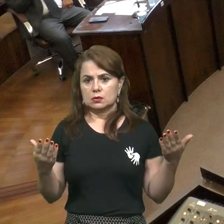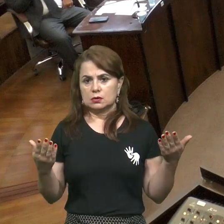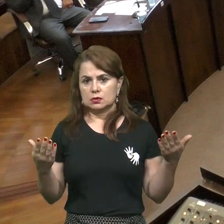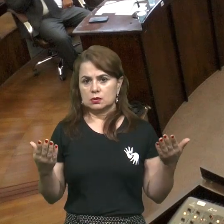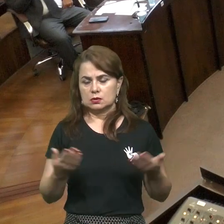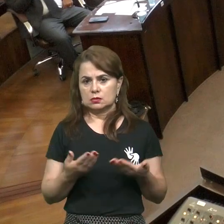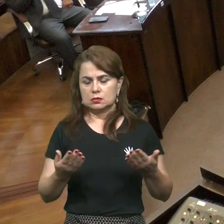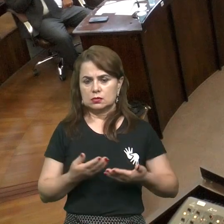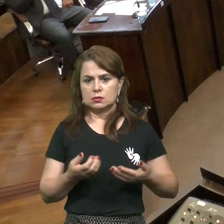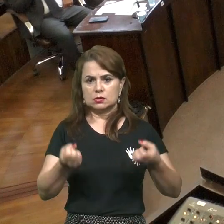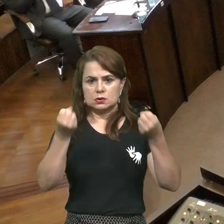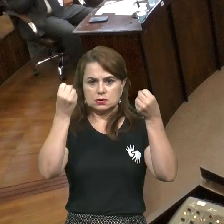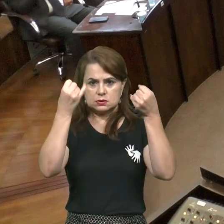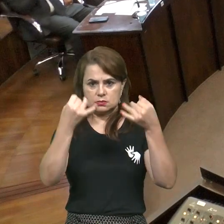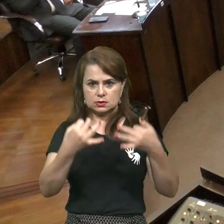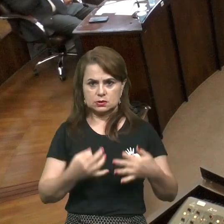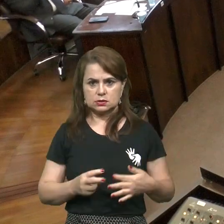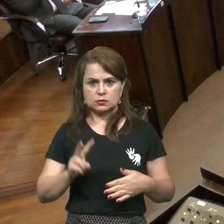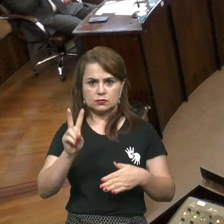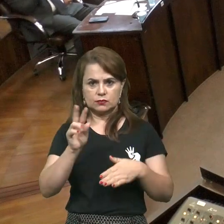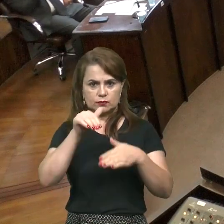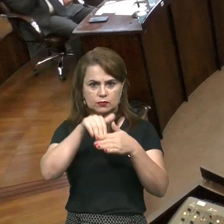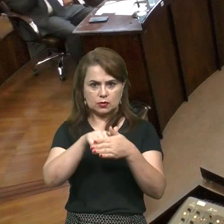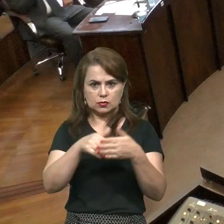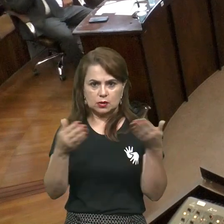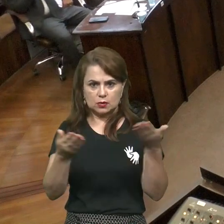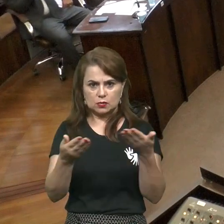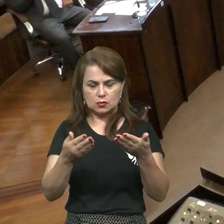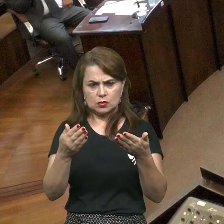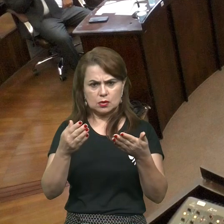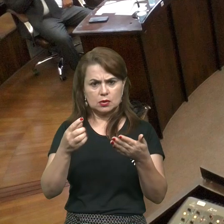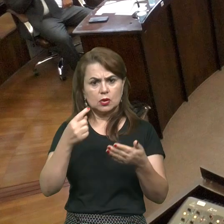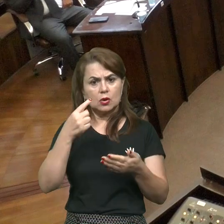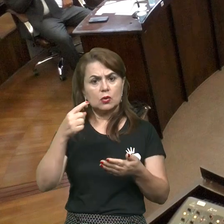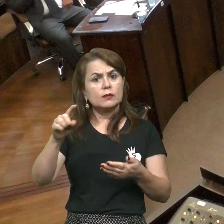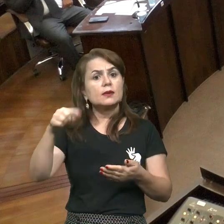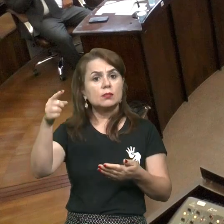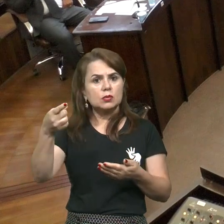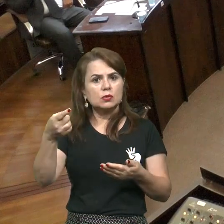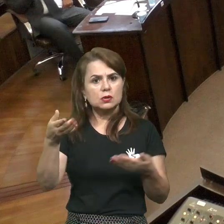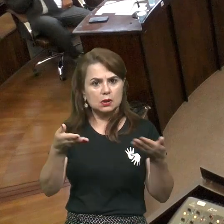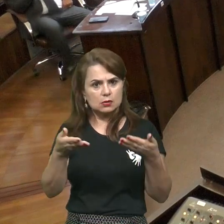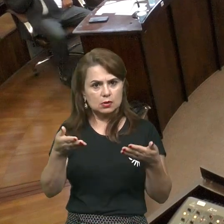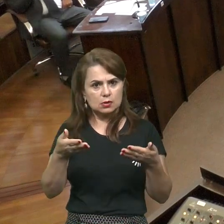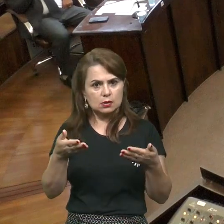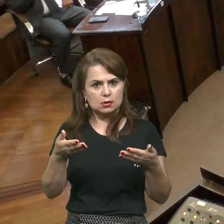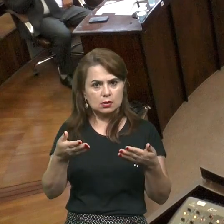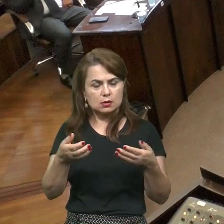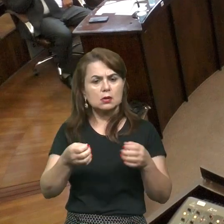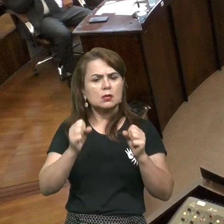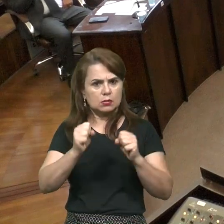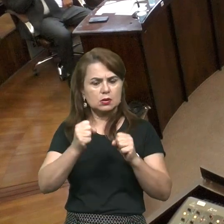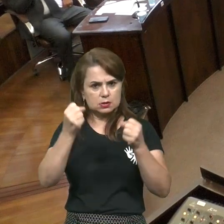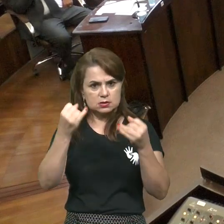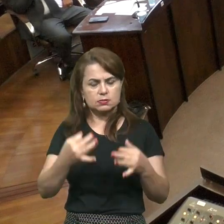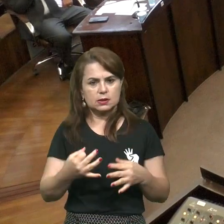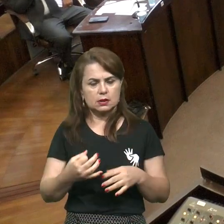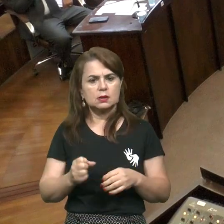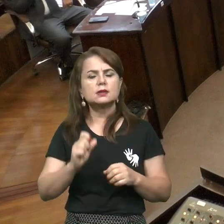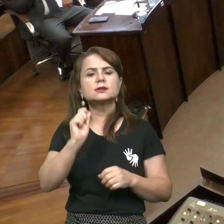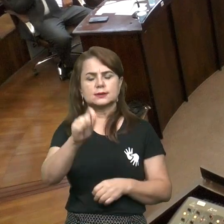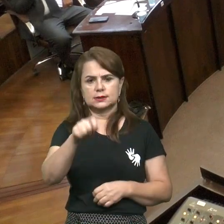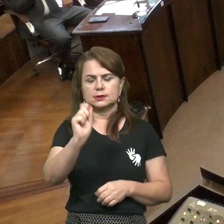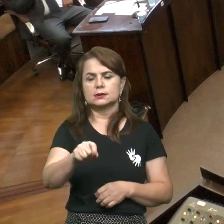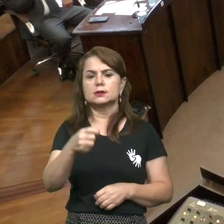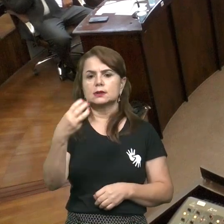Por gentileza, o momento da justificativa de voto é agora ou é após a leitura do segundo? É agora. Agora, justificativa de voto. Vossa Excelência tem 3 minutos